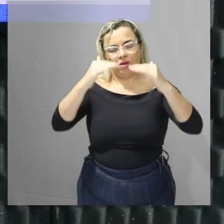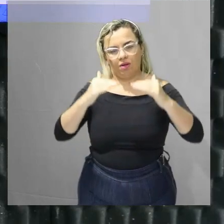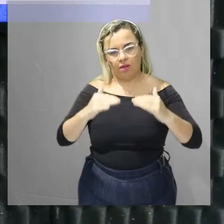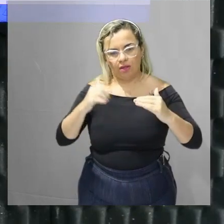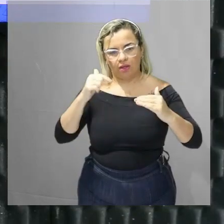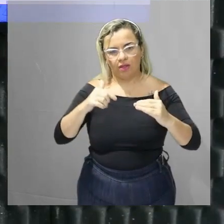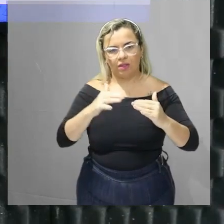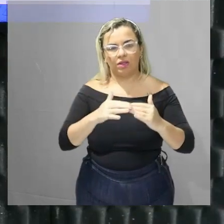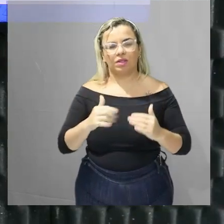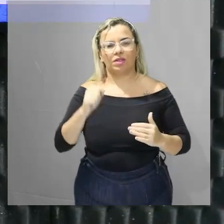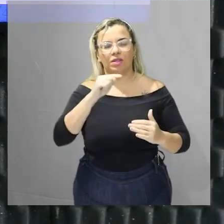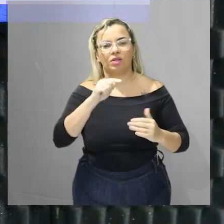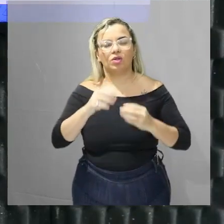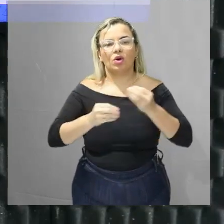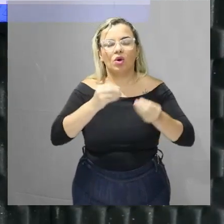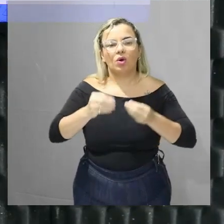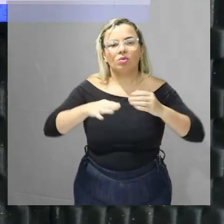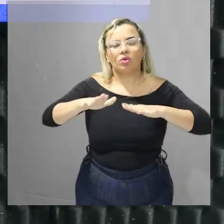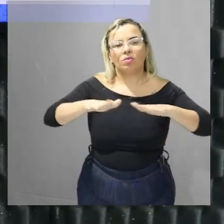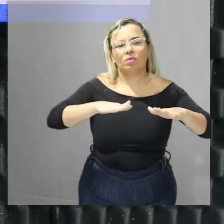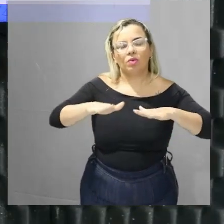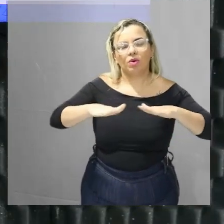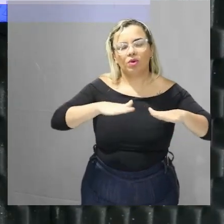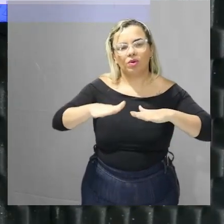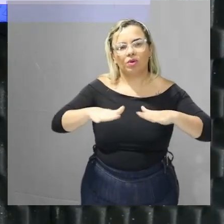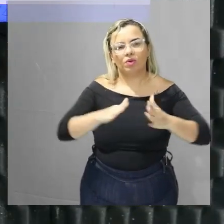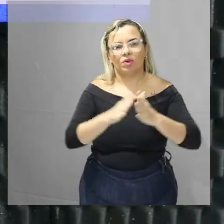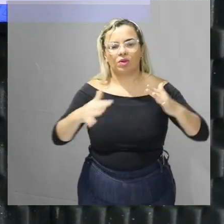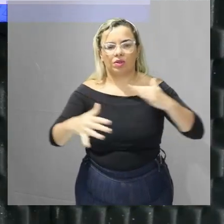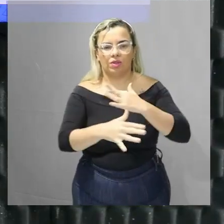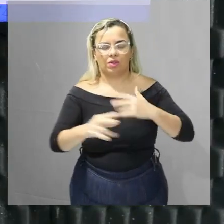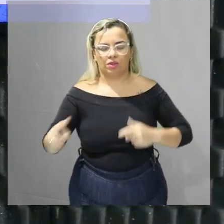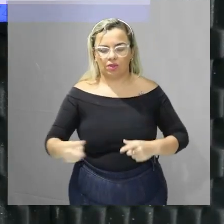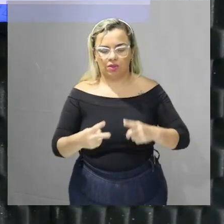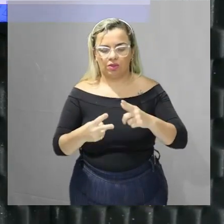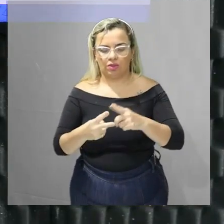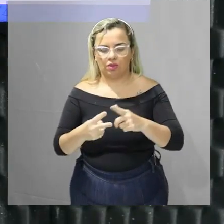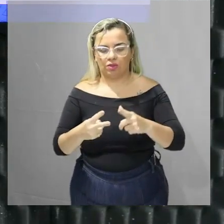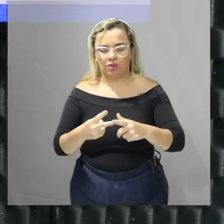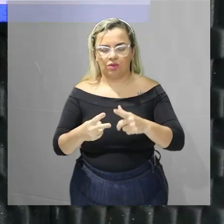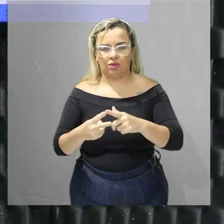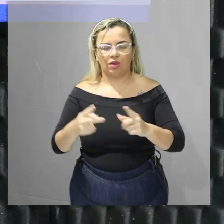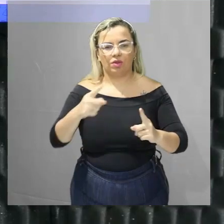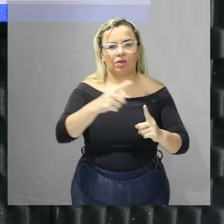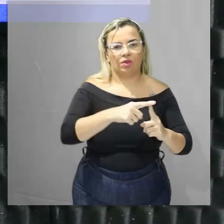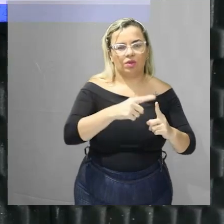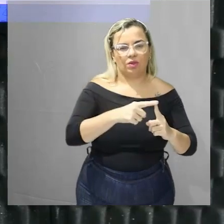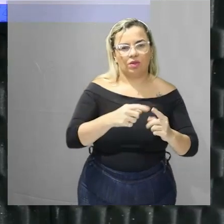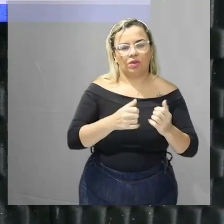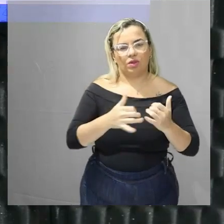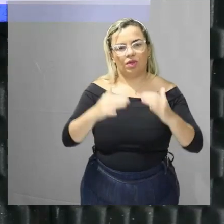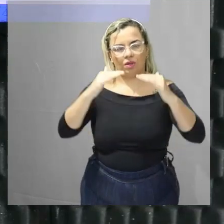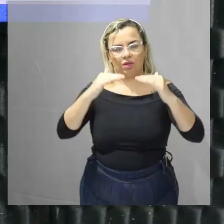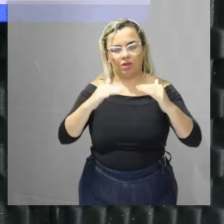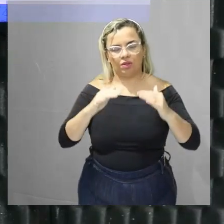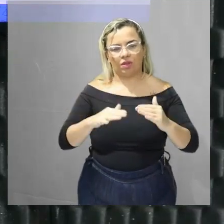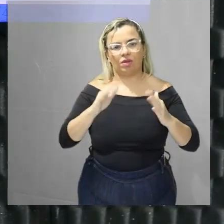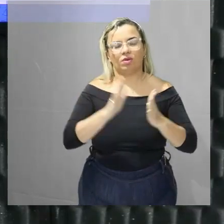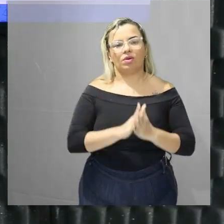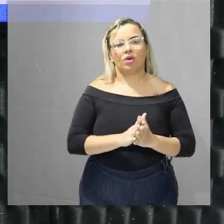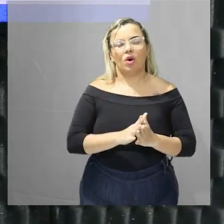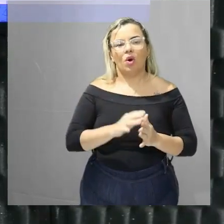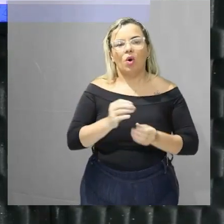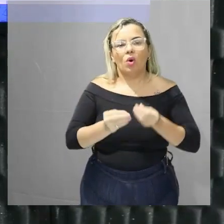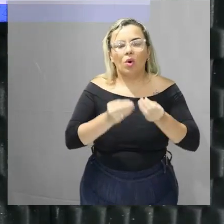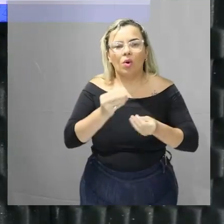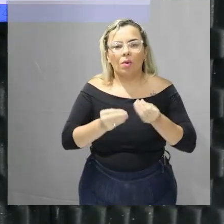vou te explicar isso em forma de exemplo. Existem dois tipos de hierarquia. Existiu a chamada hierarquia vertical, que